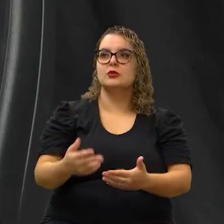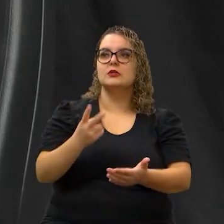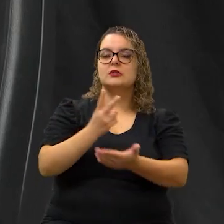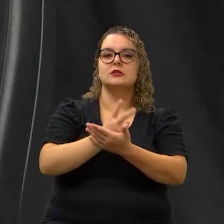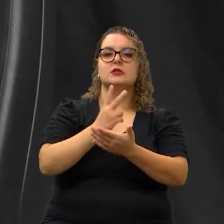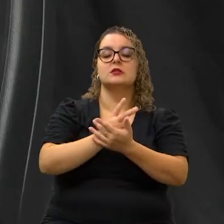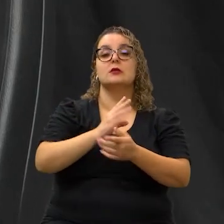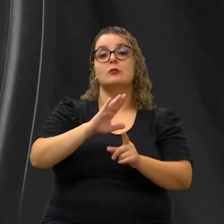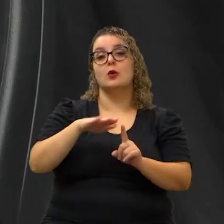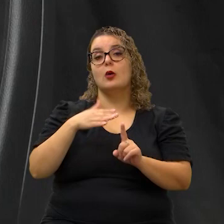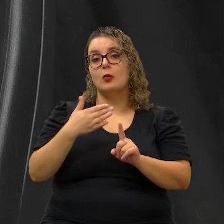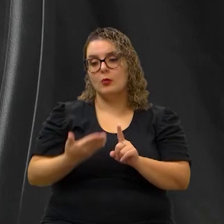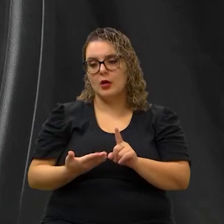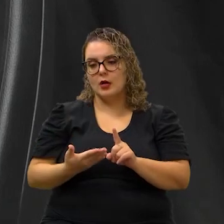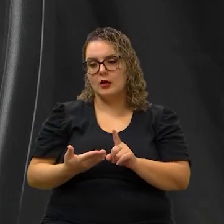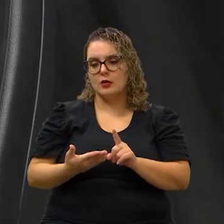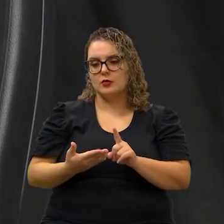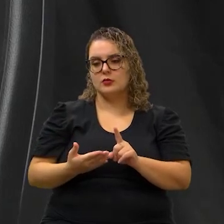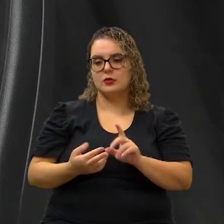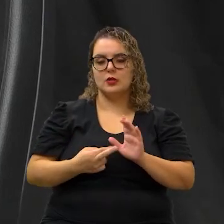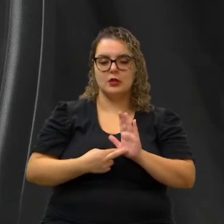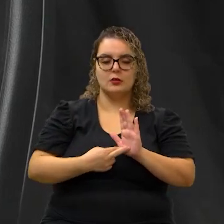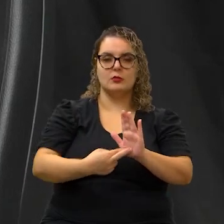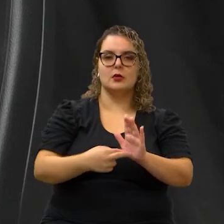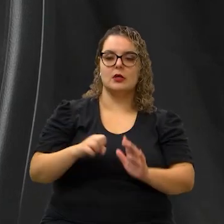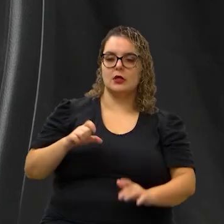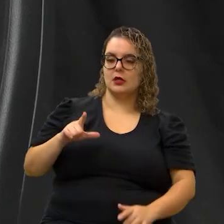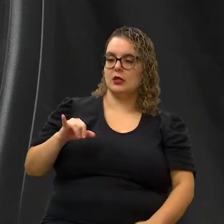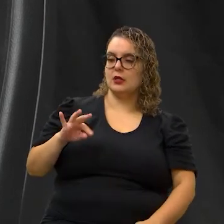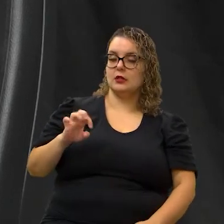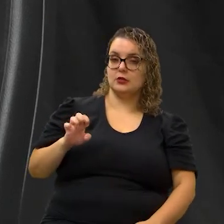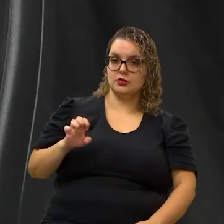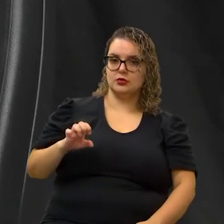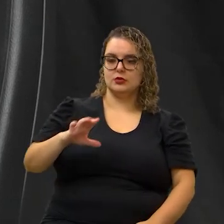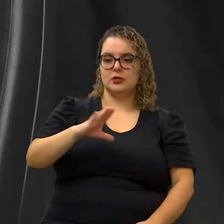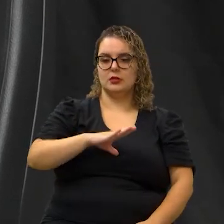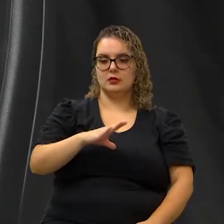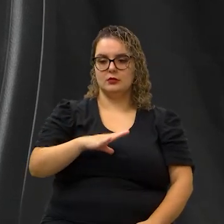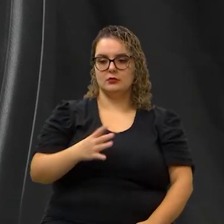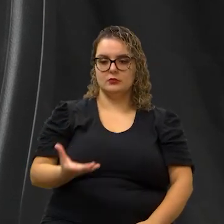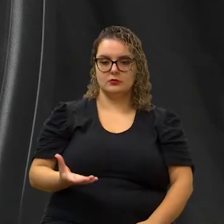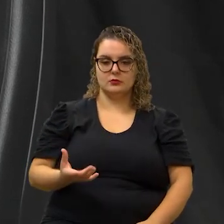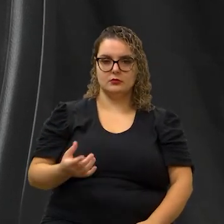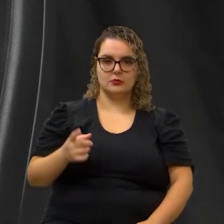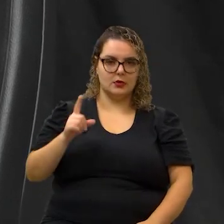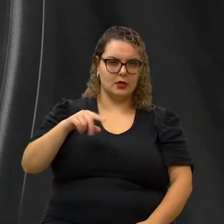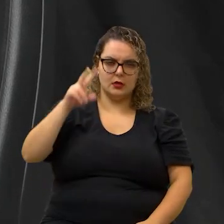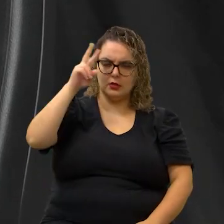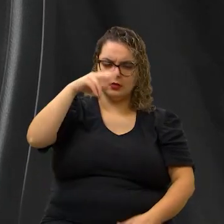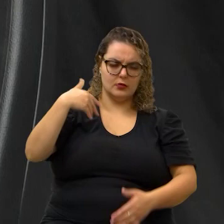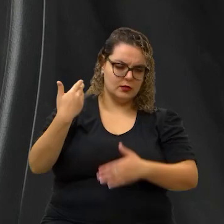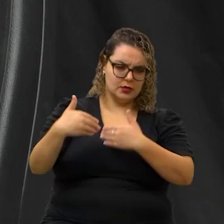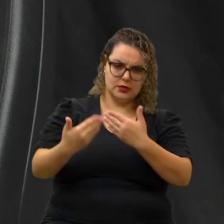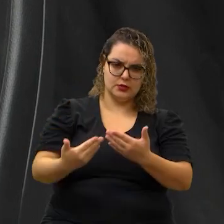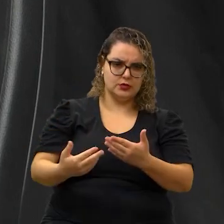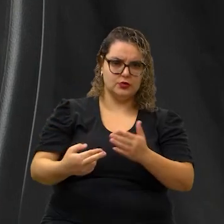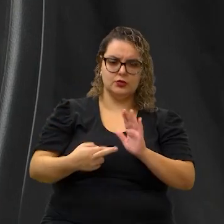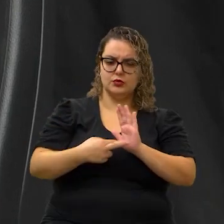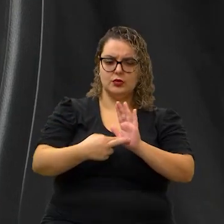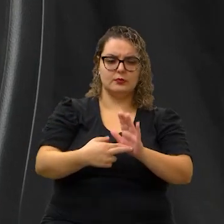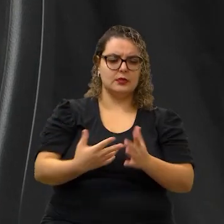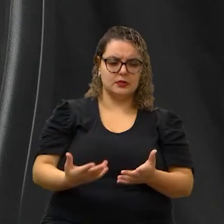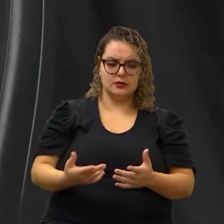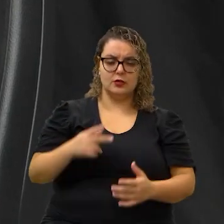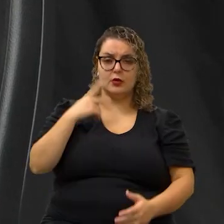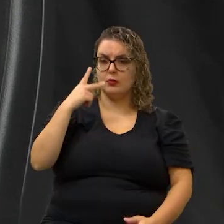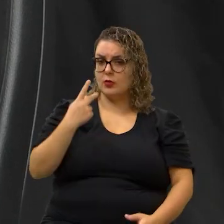historicamente, sempre homenageou os representantes da elite da cidade. Tá. Esse é o histórico.